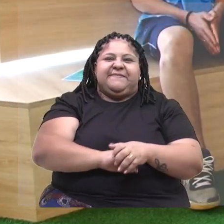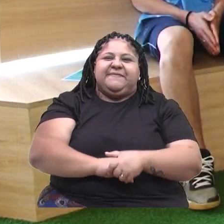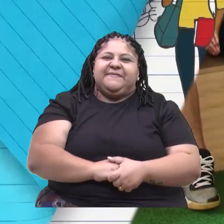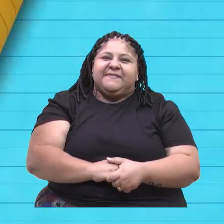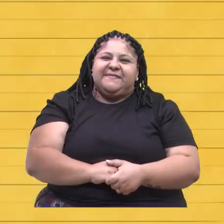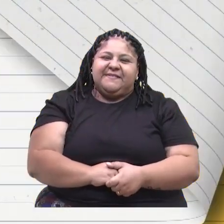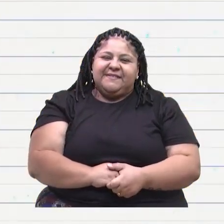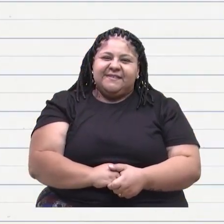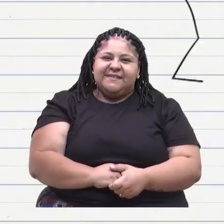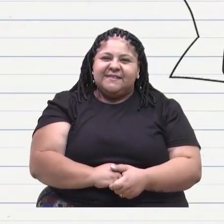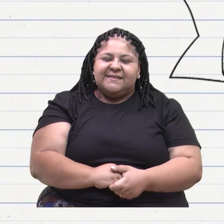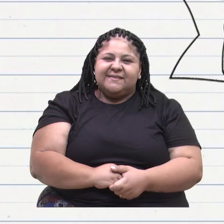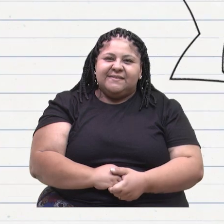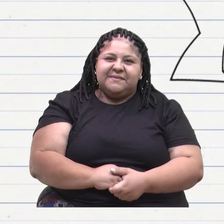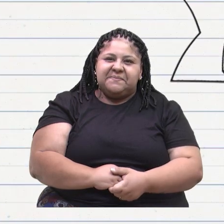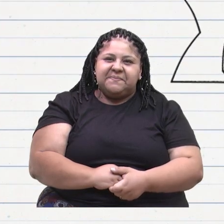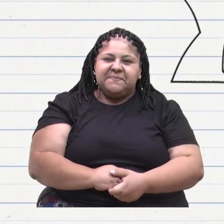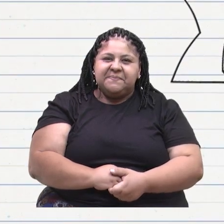estúdio.